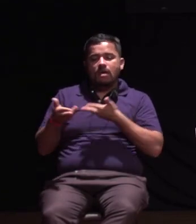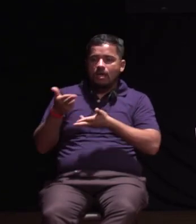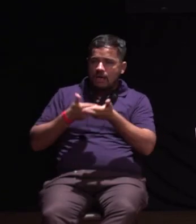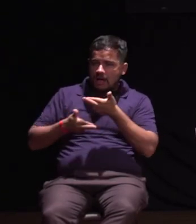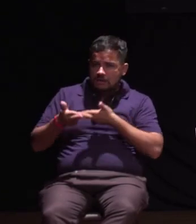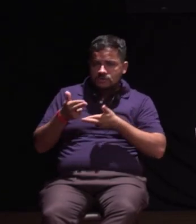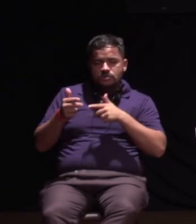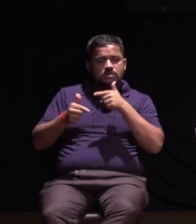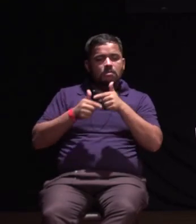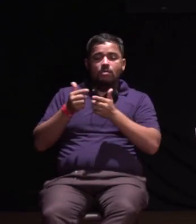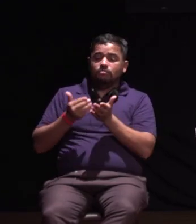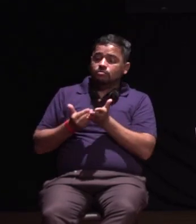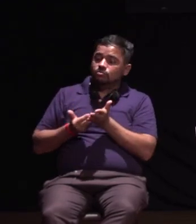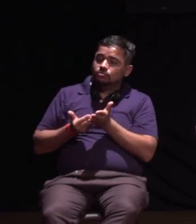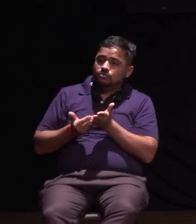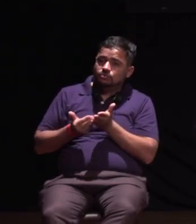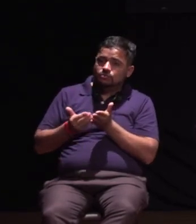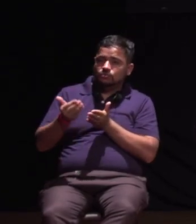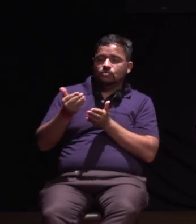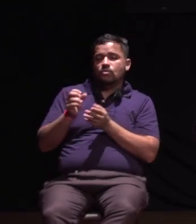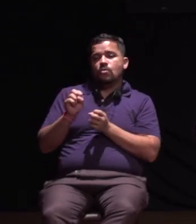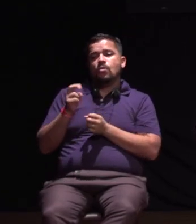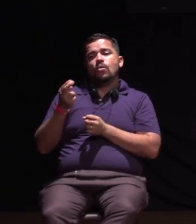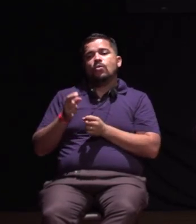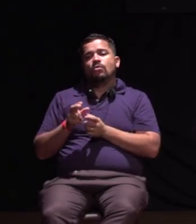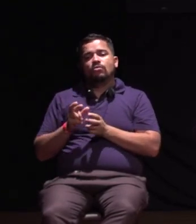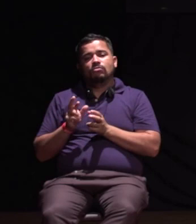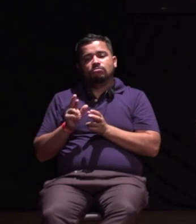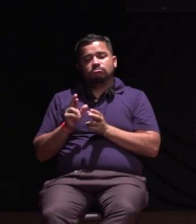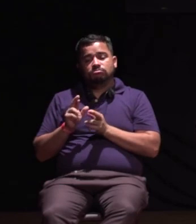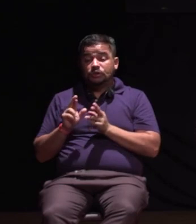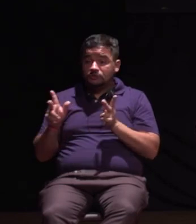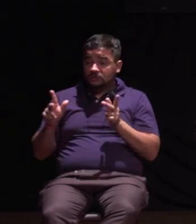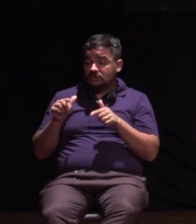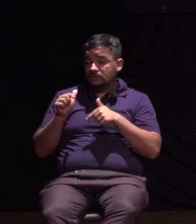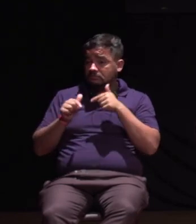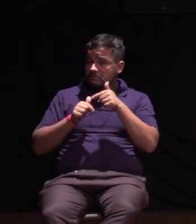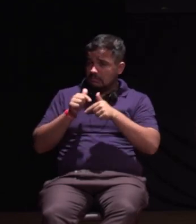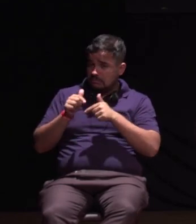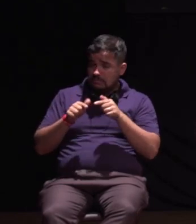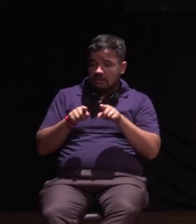trabalho que podem surgir, ou diferenças, de relações de trabalho,